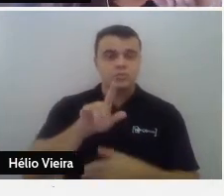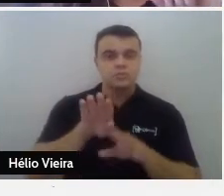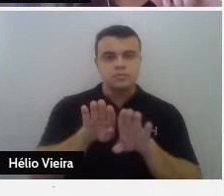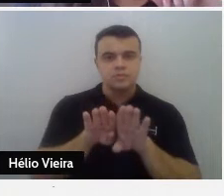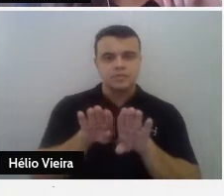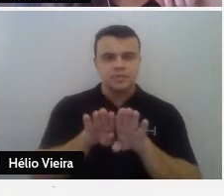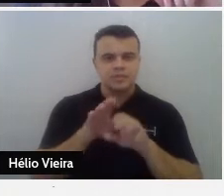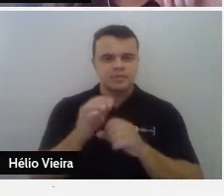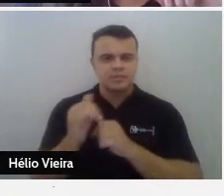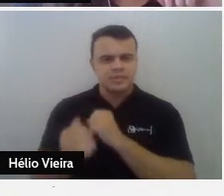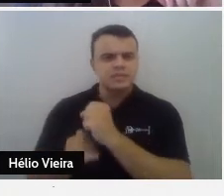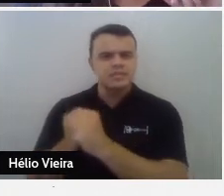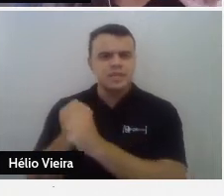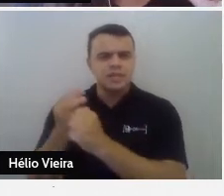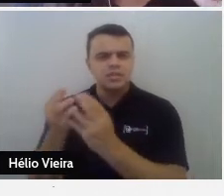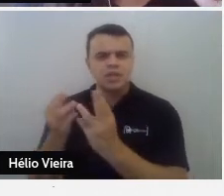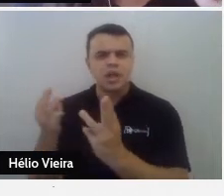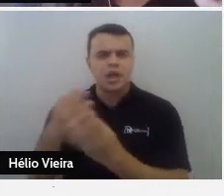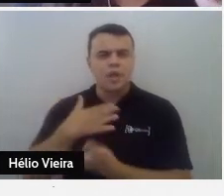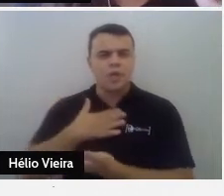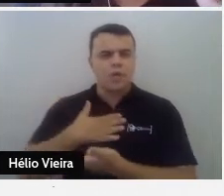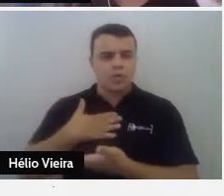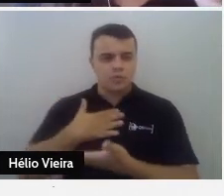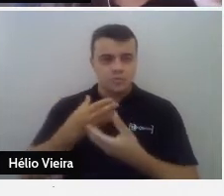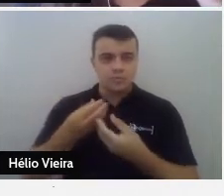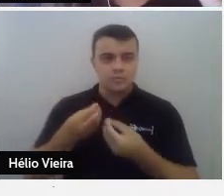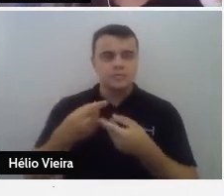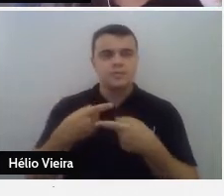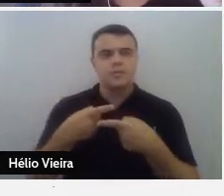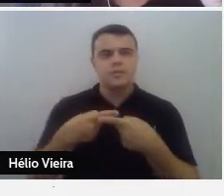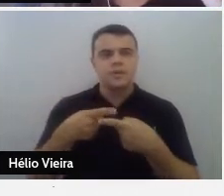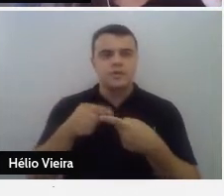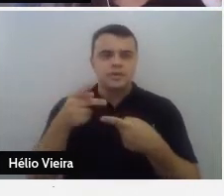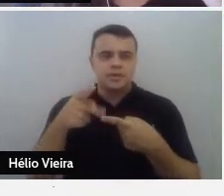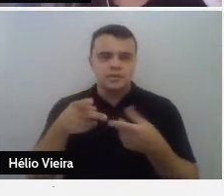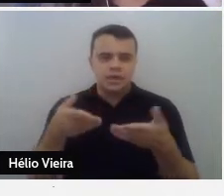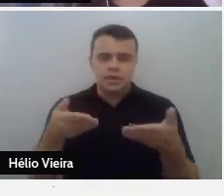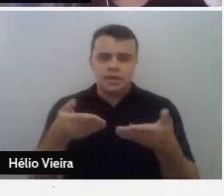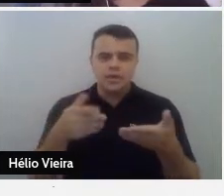Outro site que eu gosto muito, que é esse daqui,